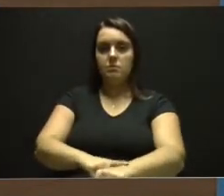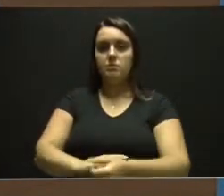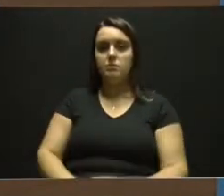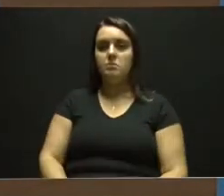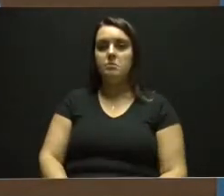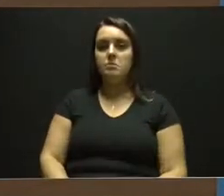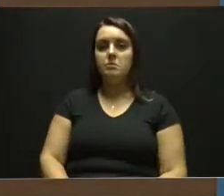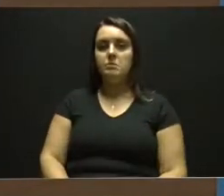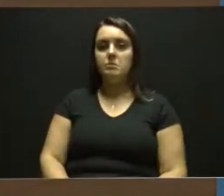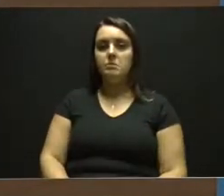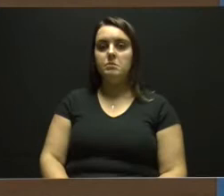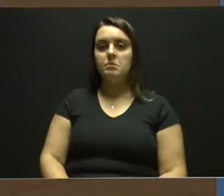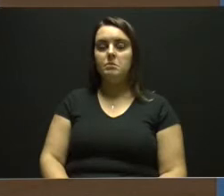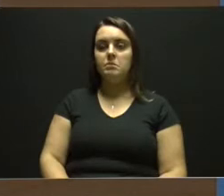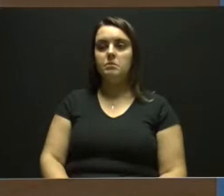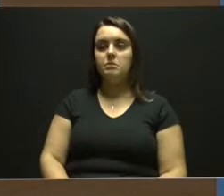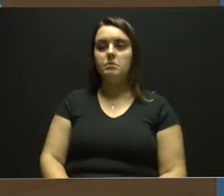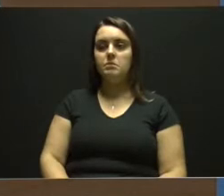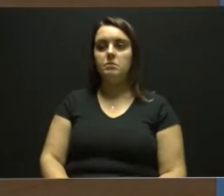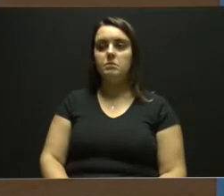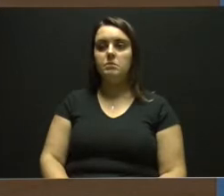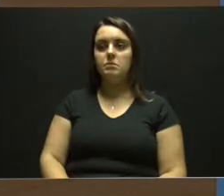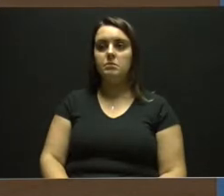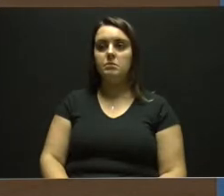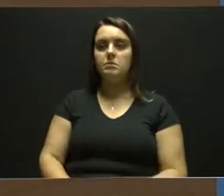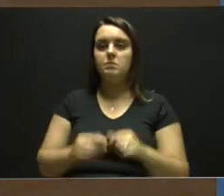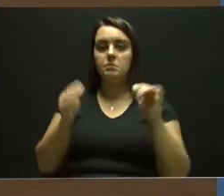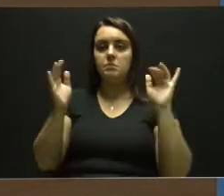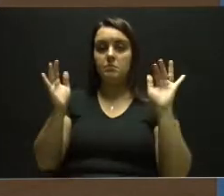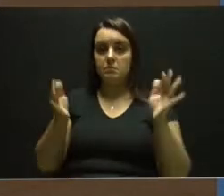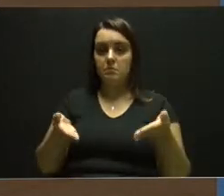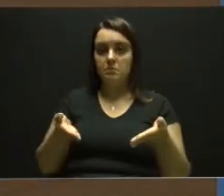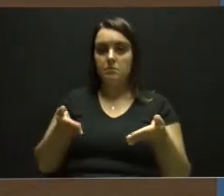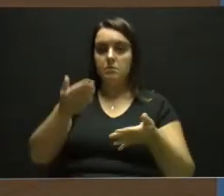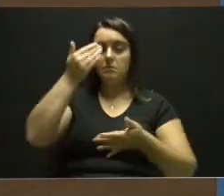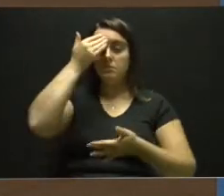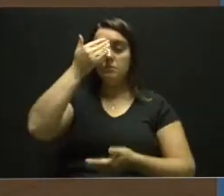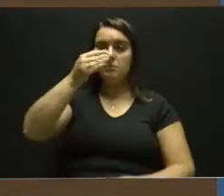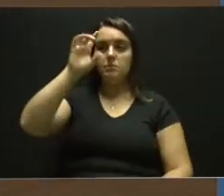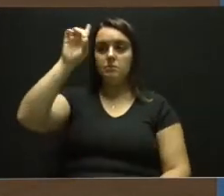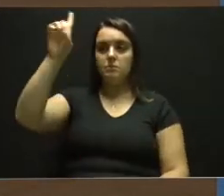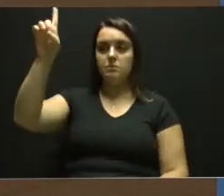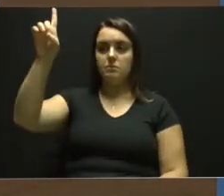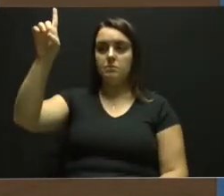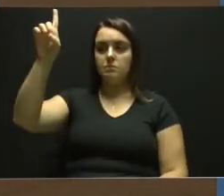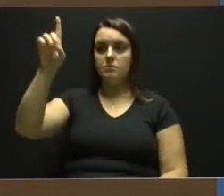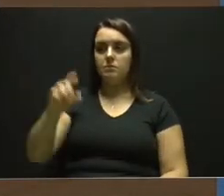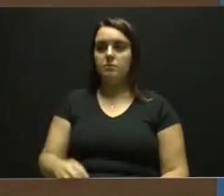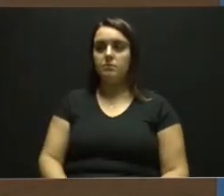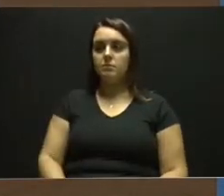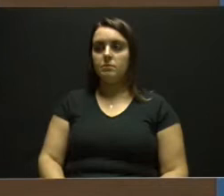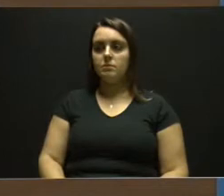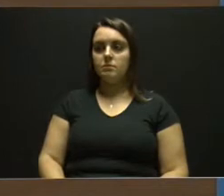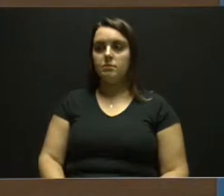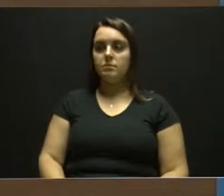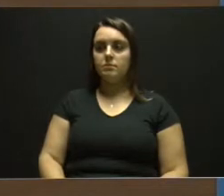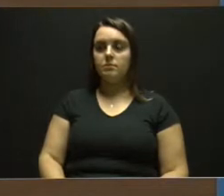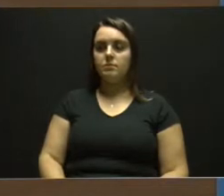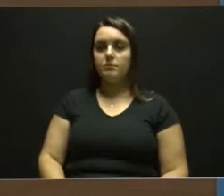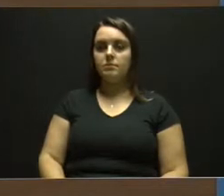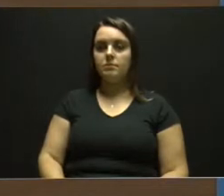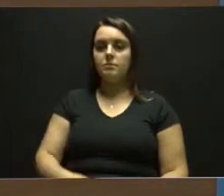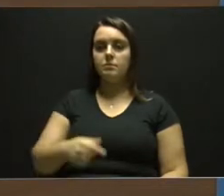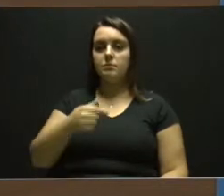é tudo isso envolve hoje eu digo pra vocês graças a deus fui criado